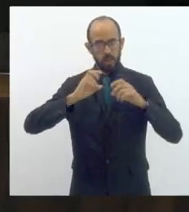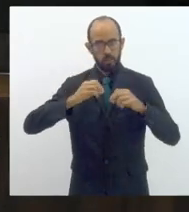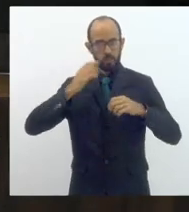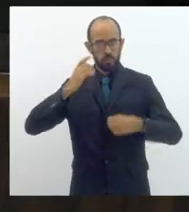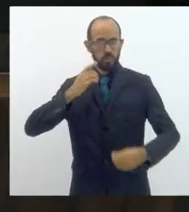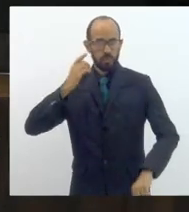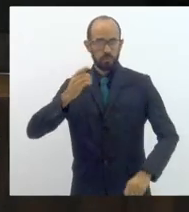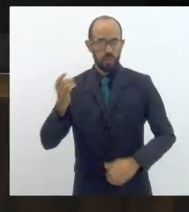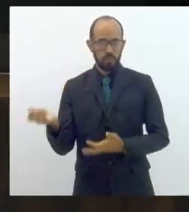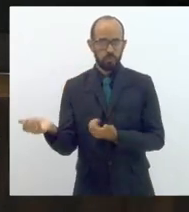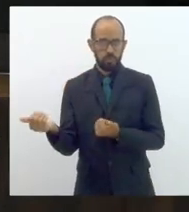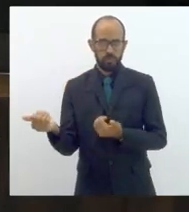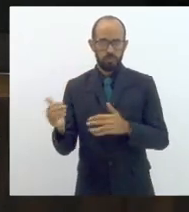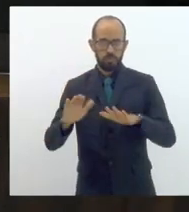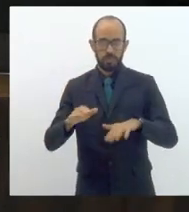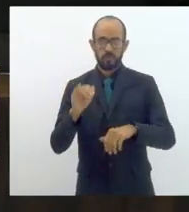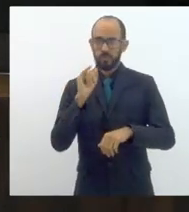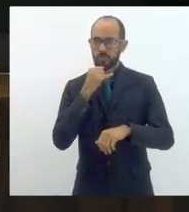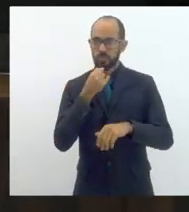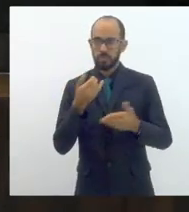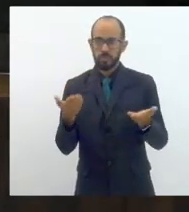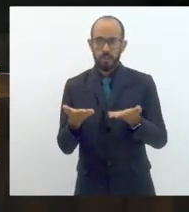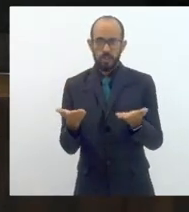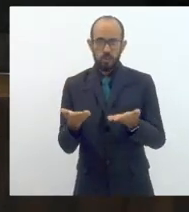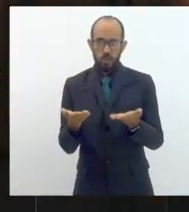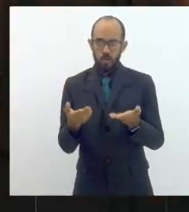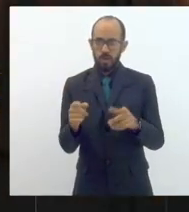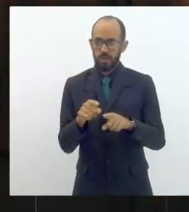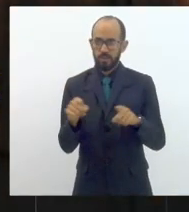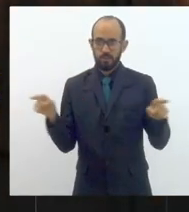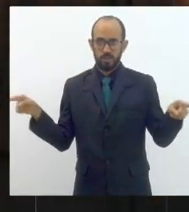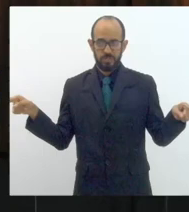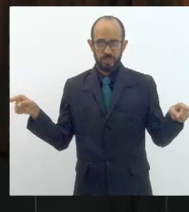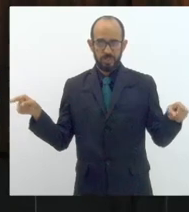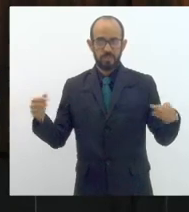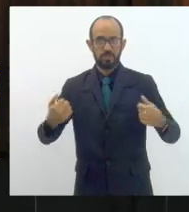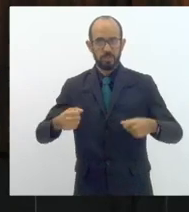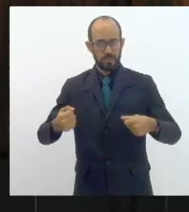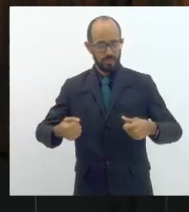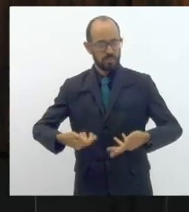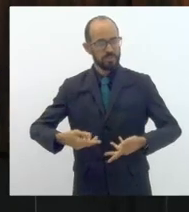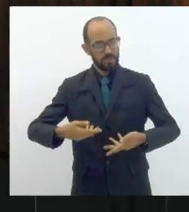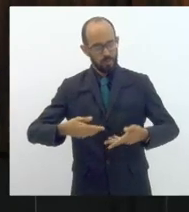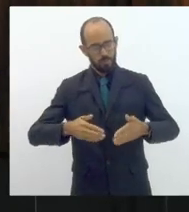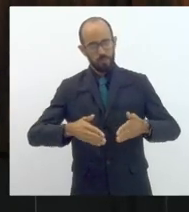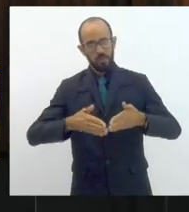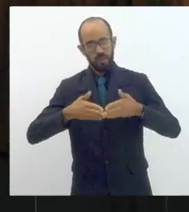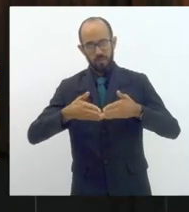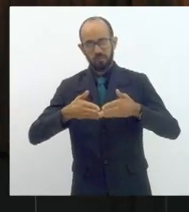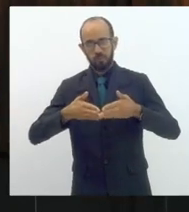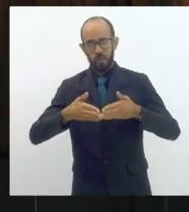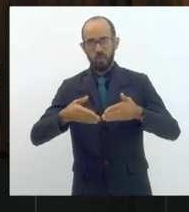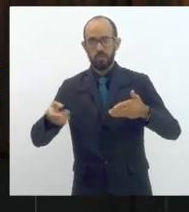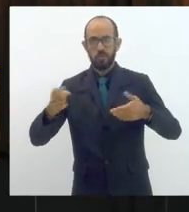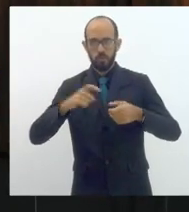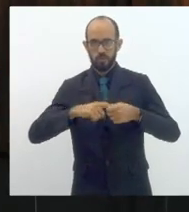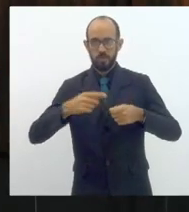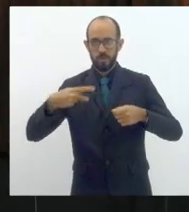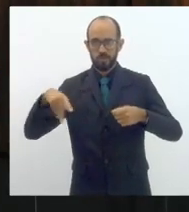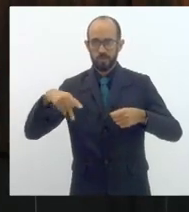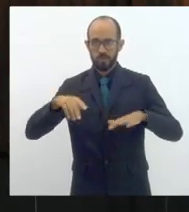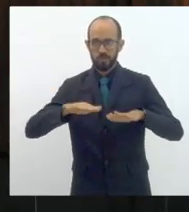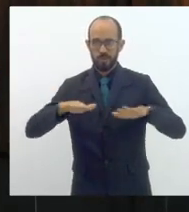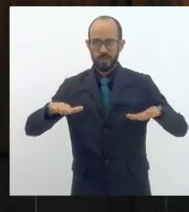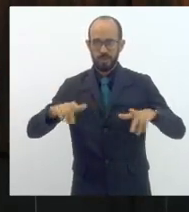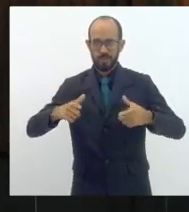juvenis. Mas, infelizmente, agora me despeço de vocês. Peço agora para desfazer a mesa. Vocês não querem